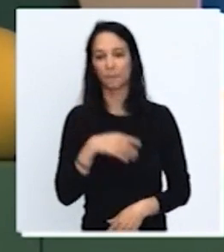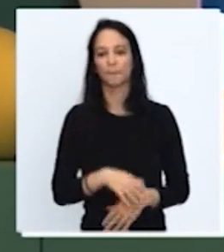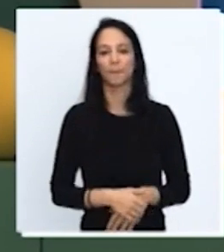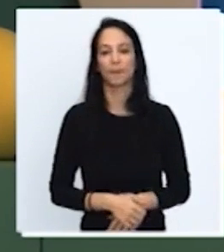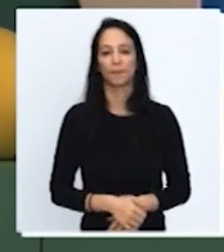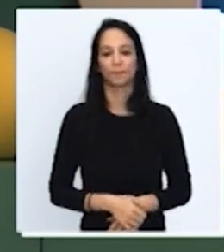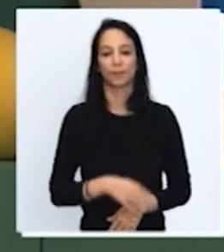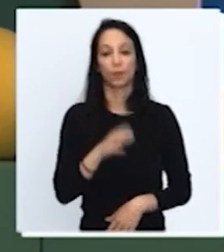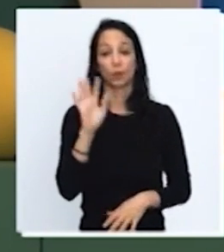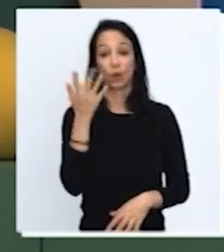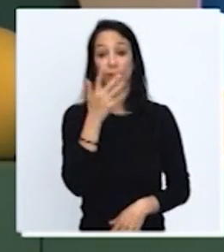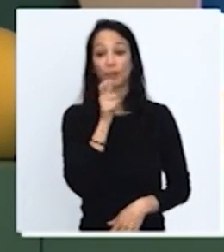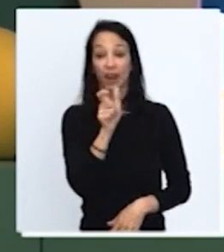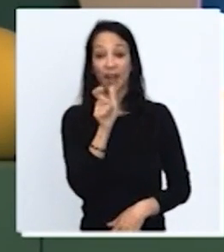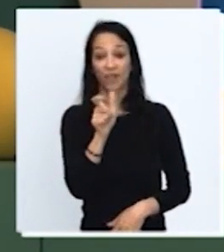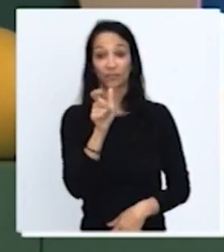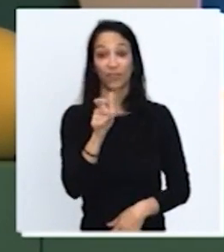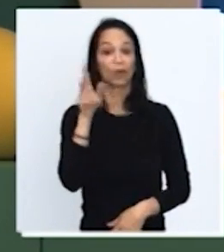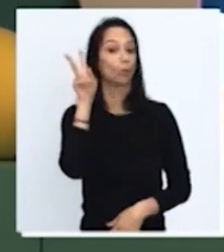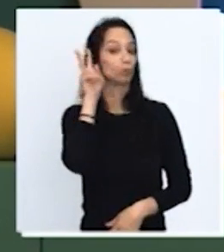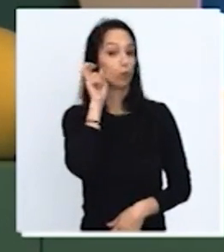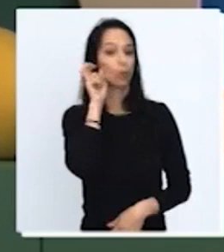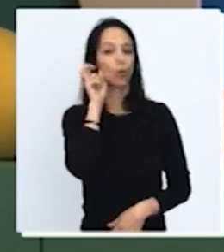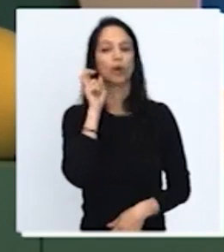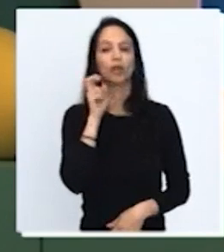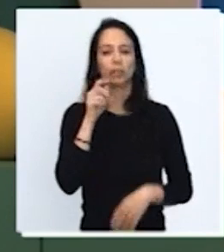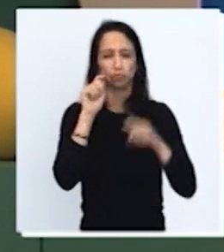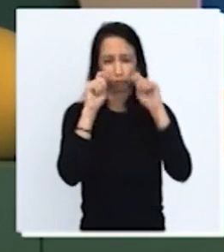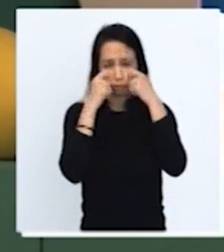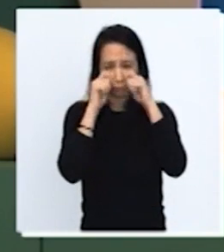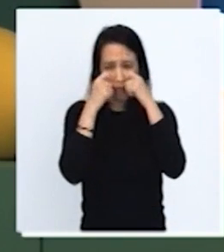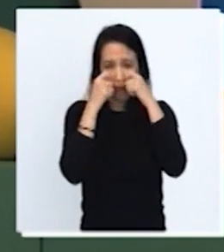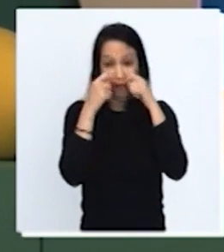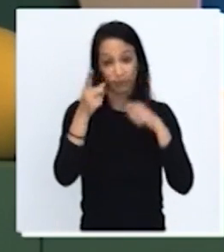Quando ouvirem a palavra chorão, vão ter que chorar.